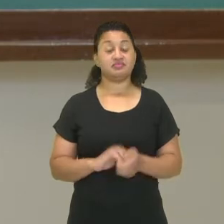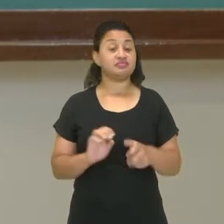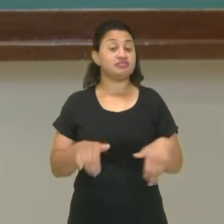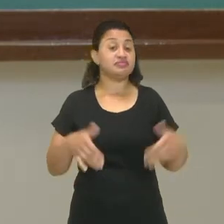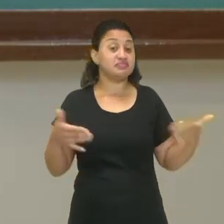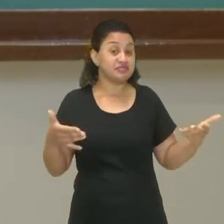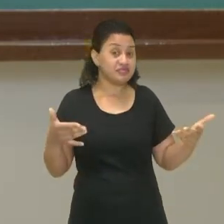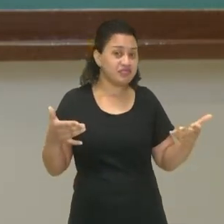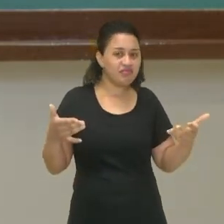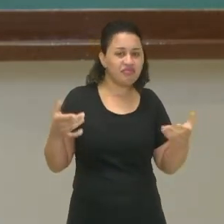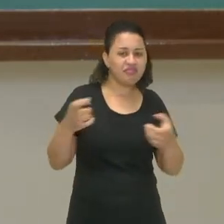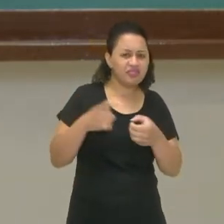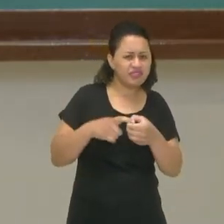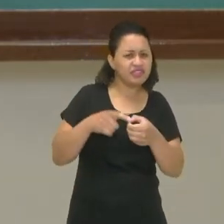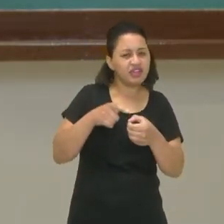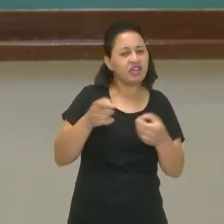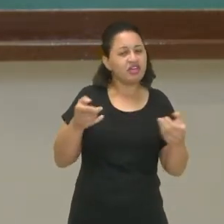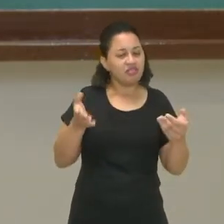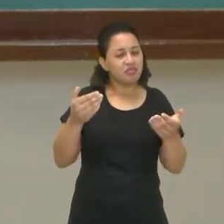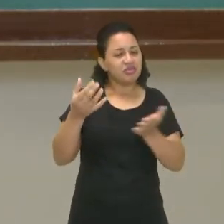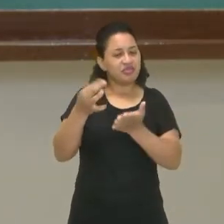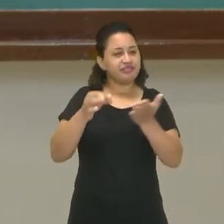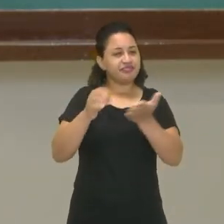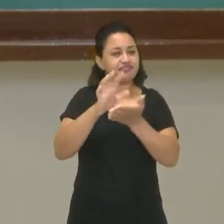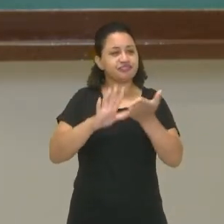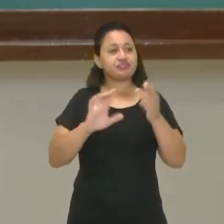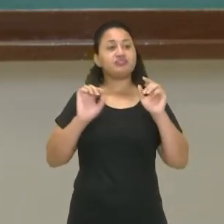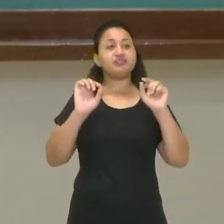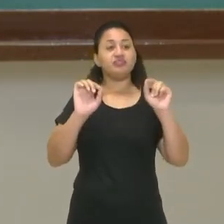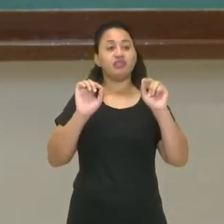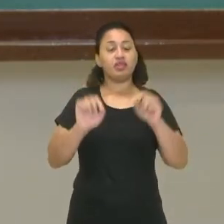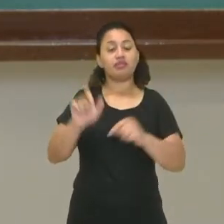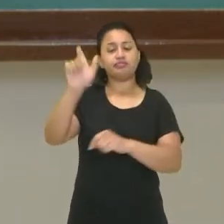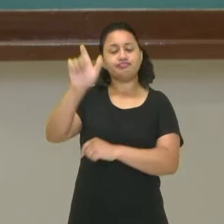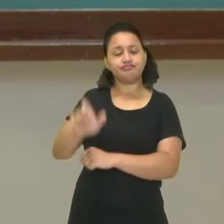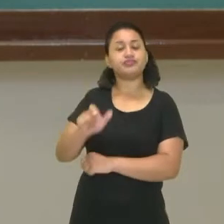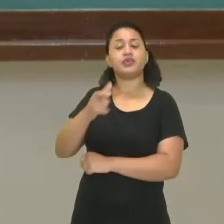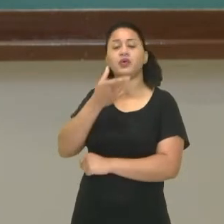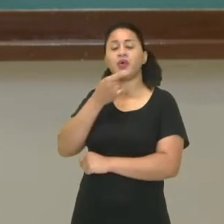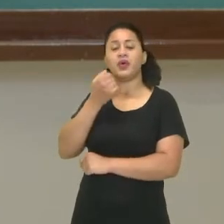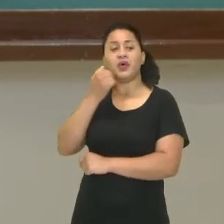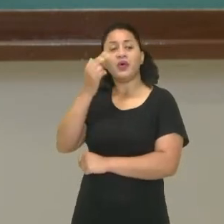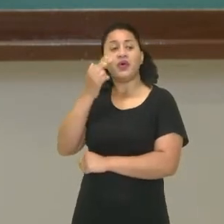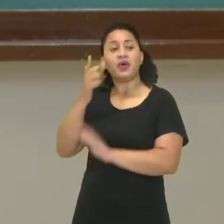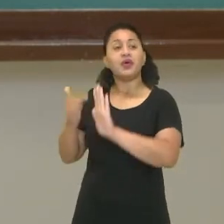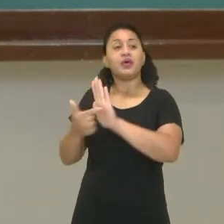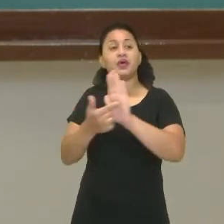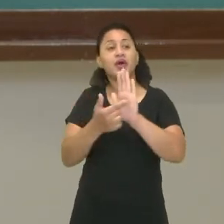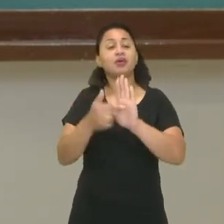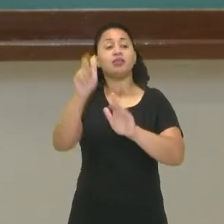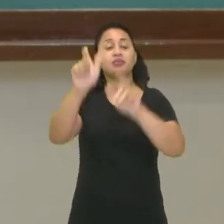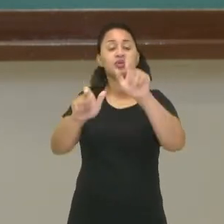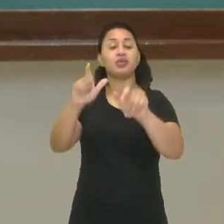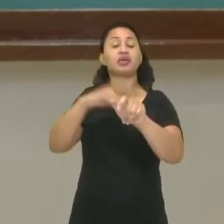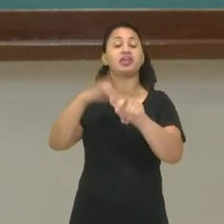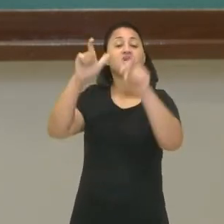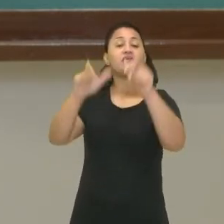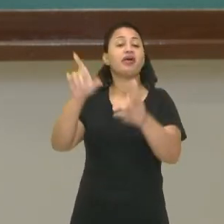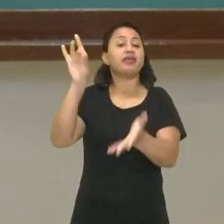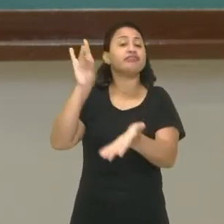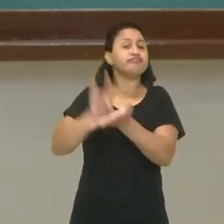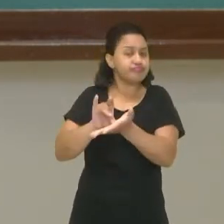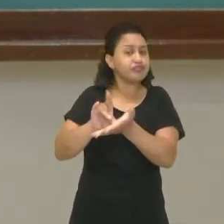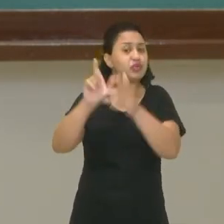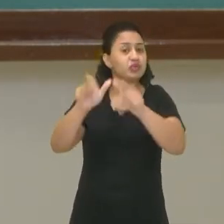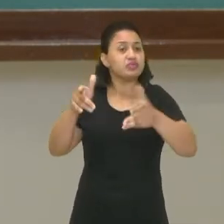Voltei, já gabaritou, né? Olha só, o homem negro é apresentado como uma pessoa que tem uma pátria de origem, uma terra